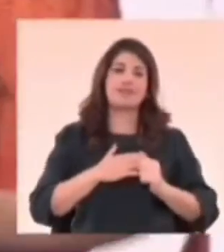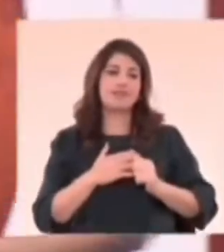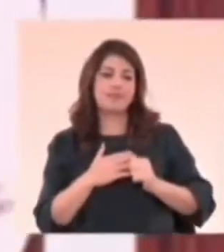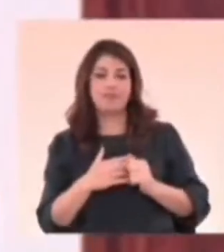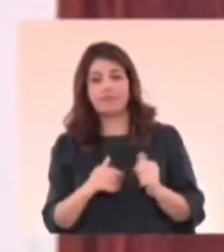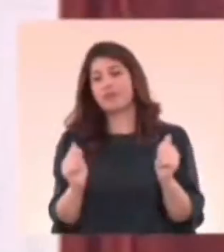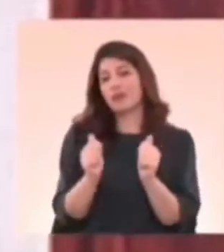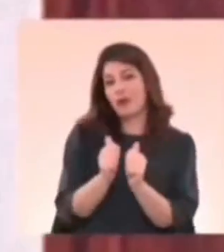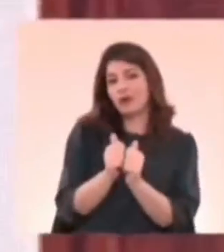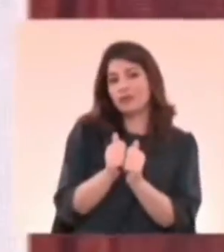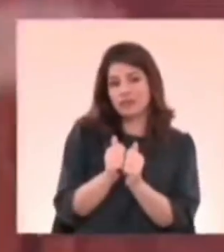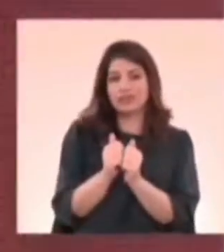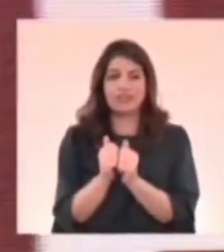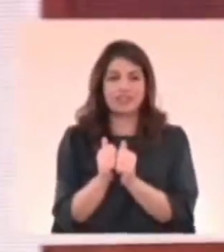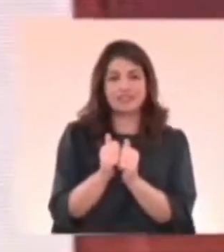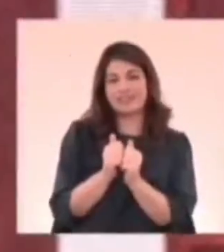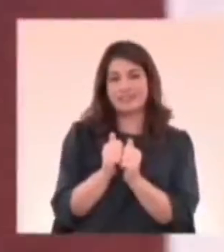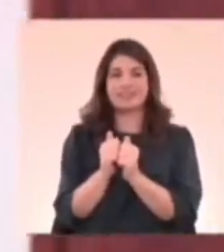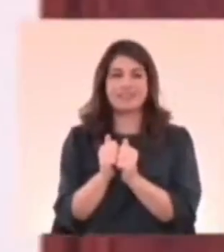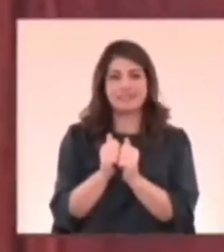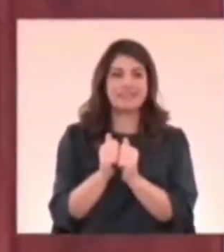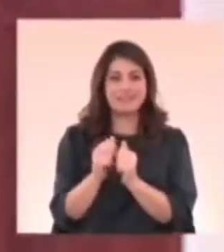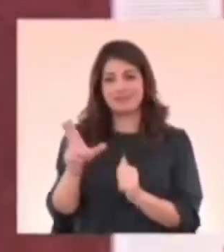bem gostei costas